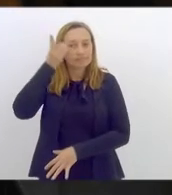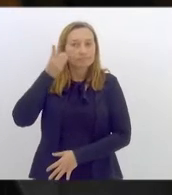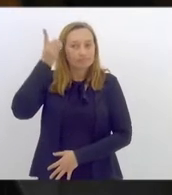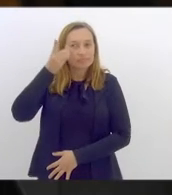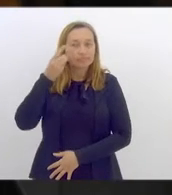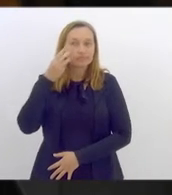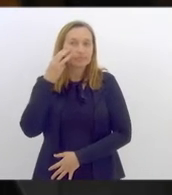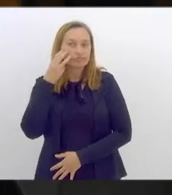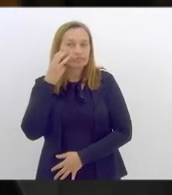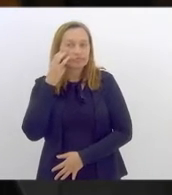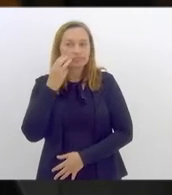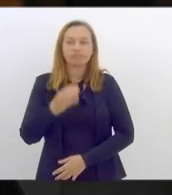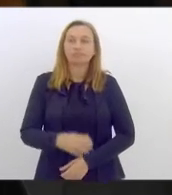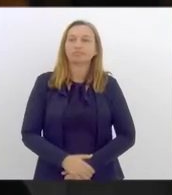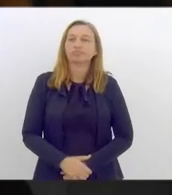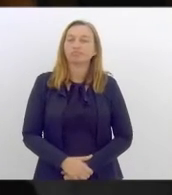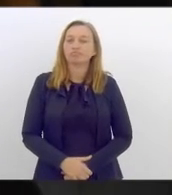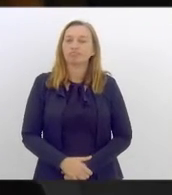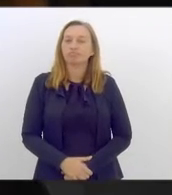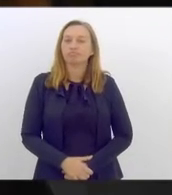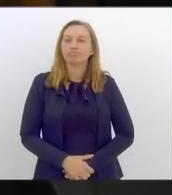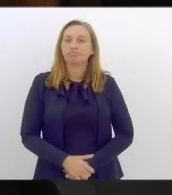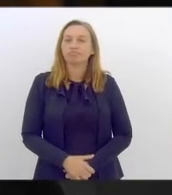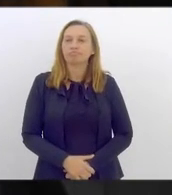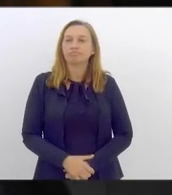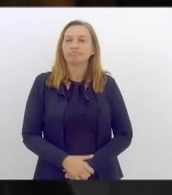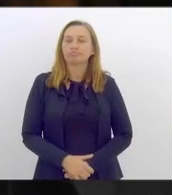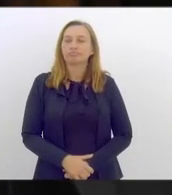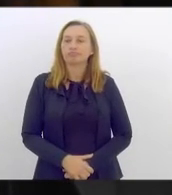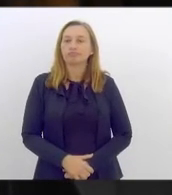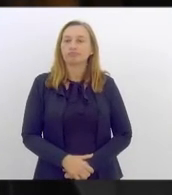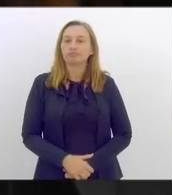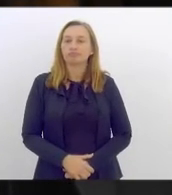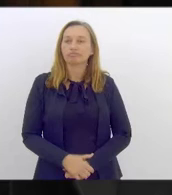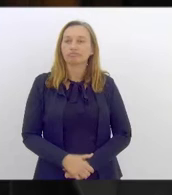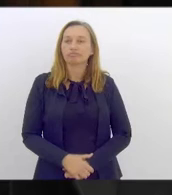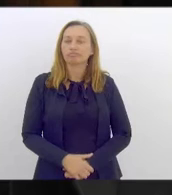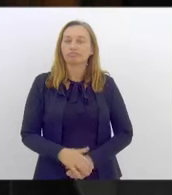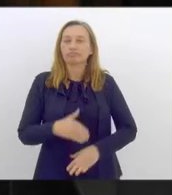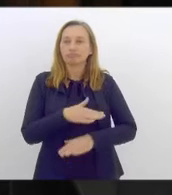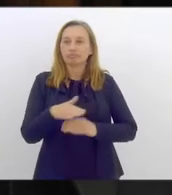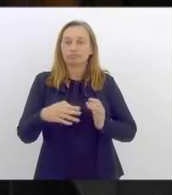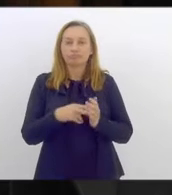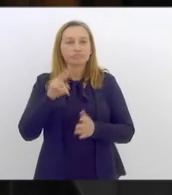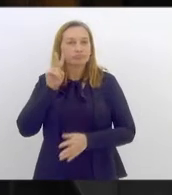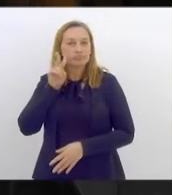waldeck Carneiro senhoras e senhores telespectadores